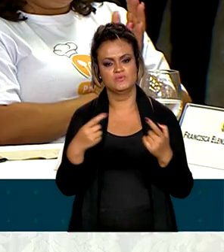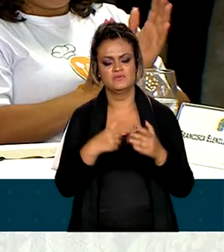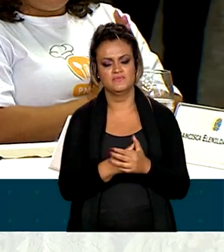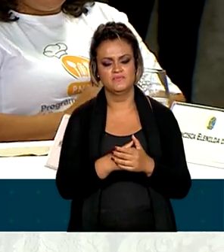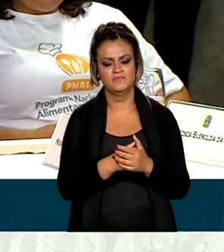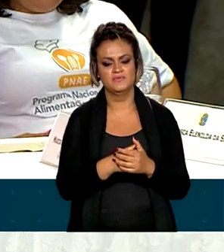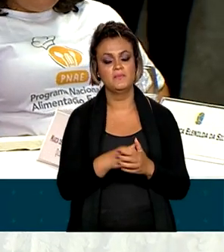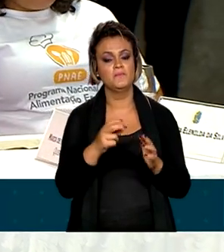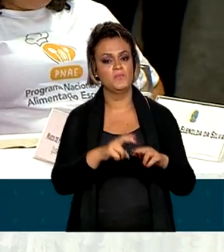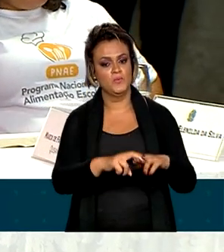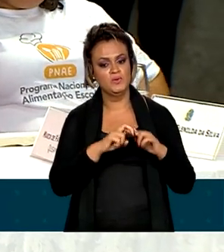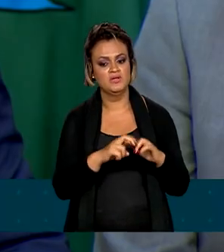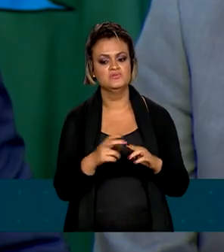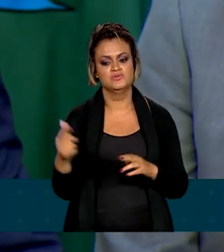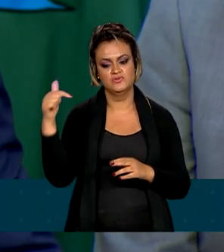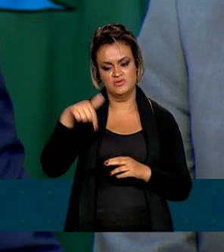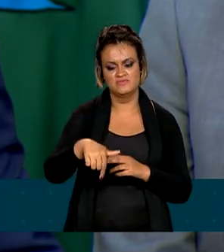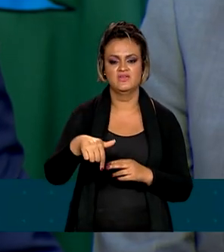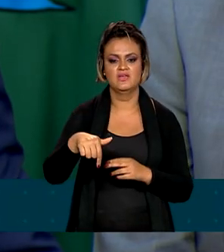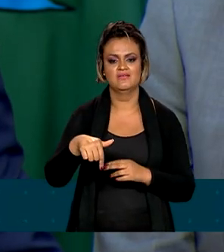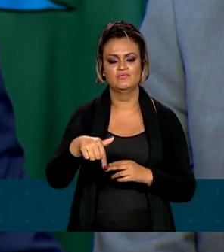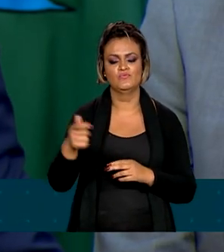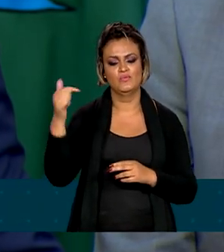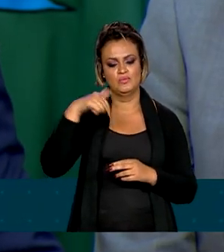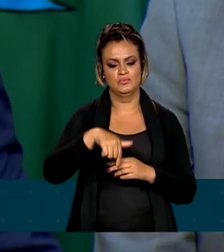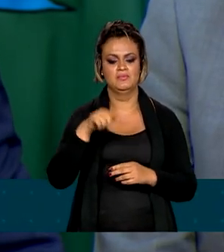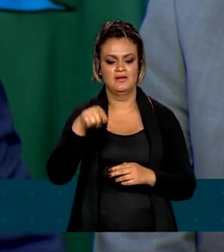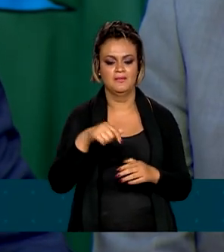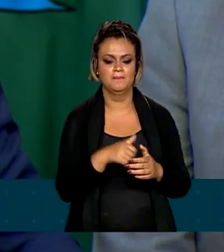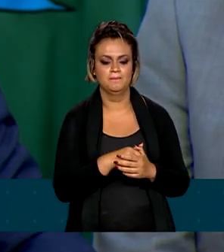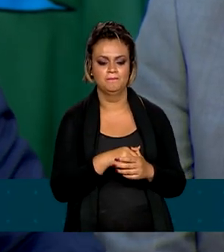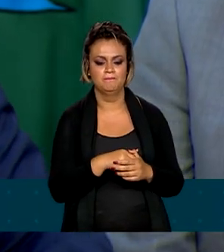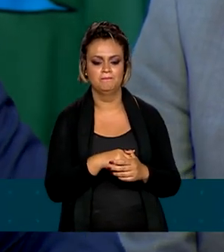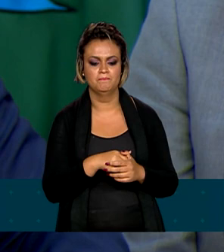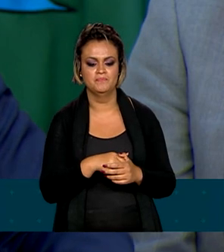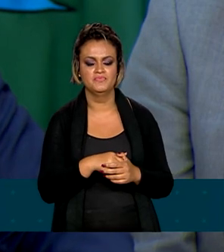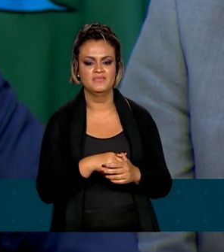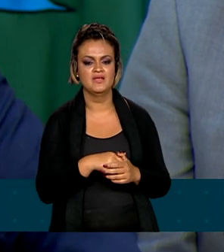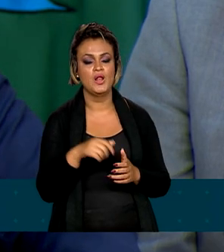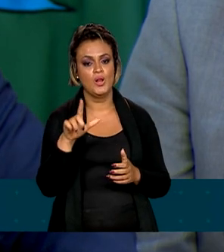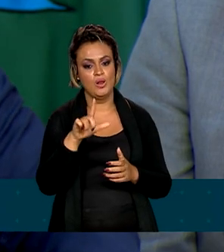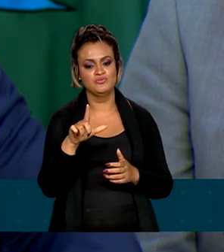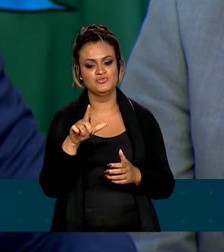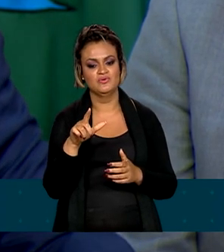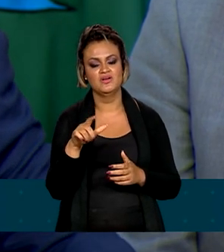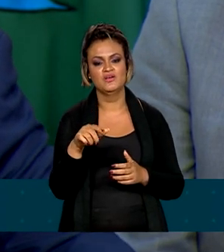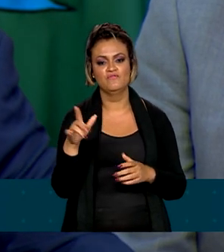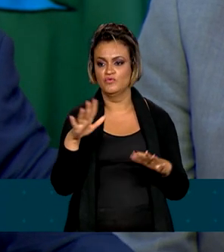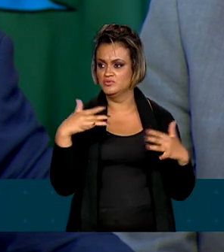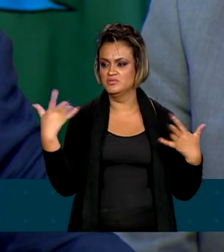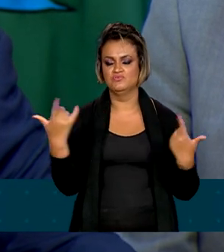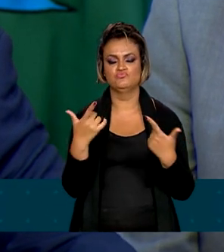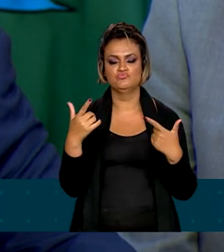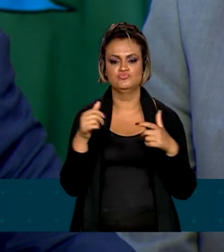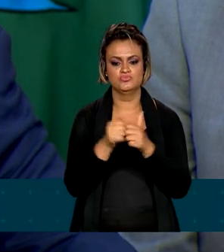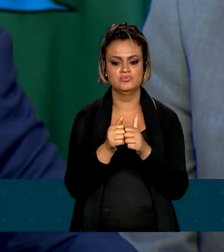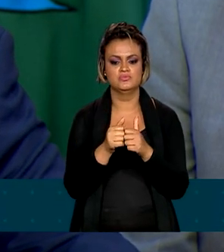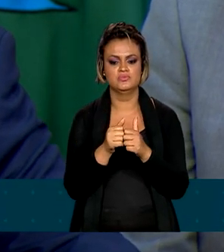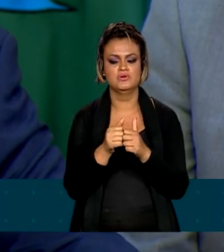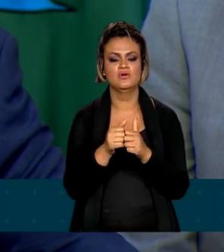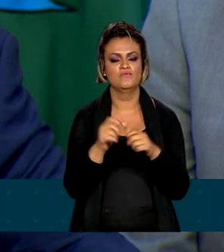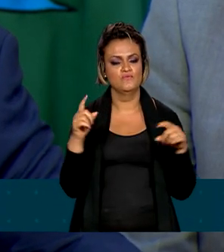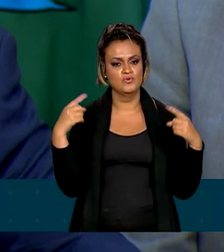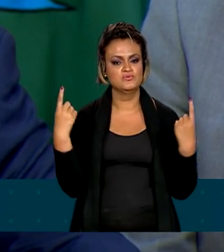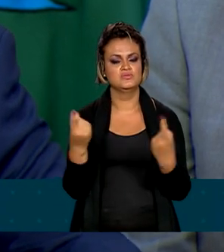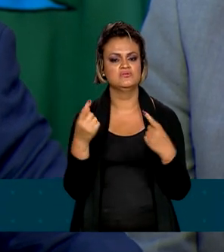Então, foi para isso que nós voltamos a governar esse país. Eu, obviamente, eu vou precisar de todos vocês.